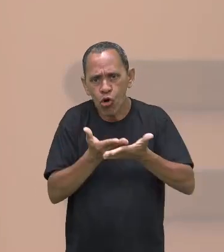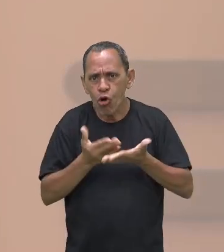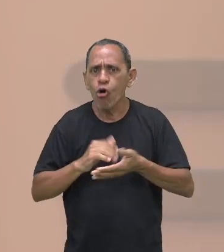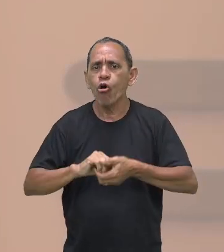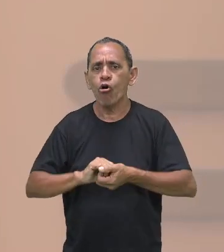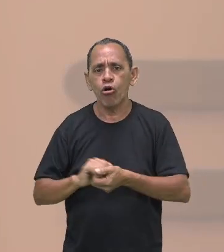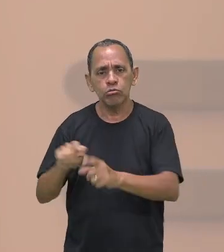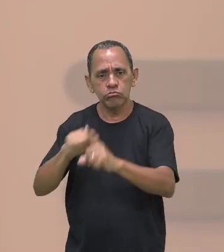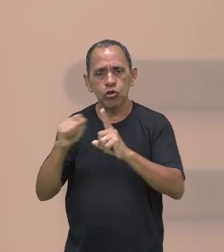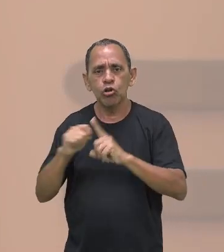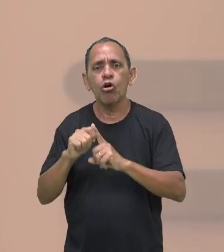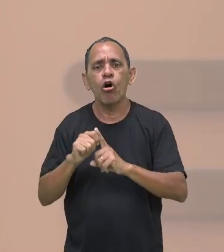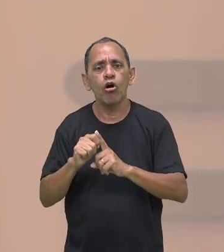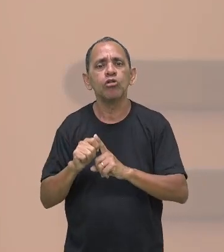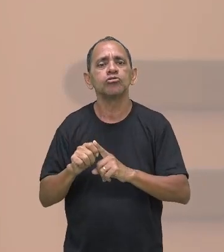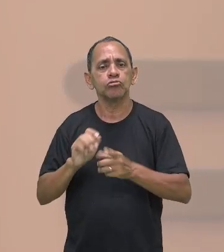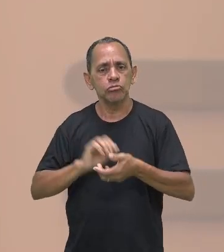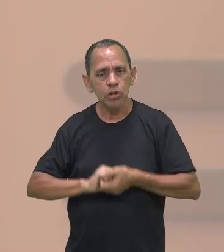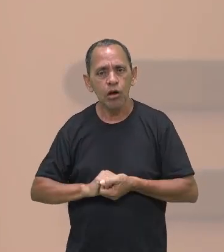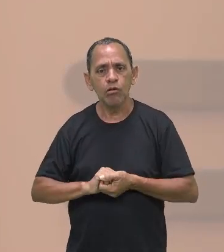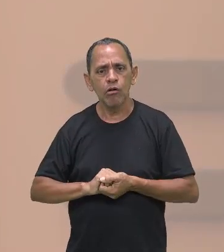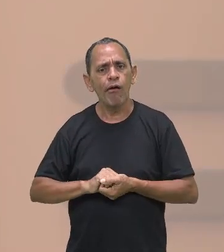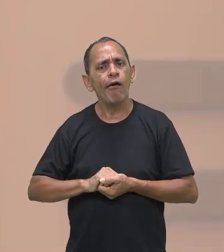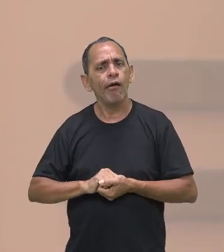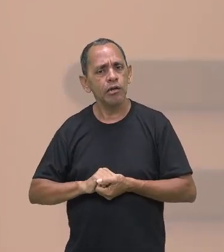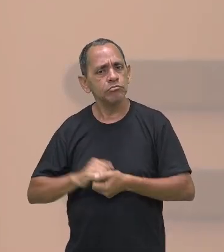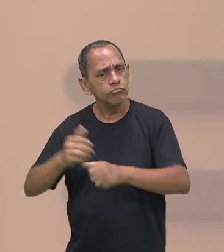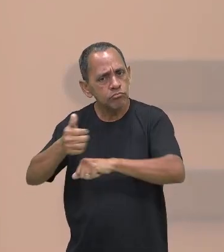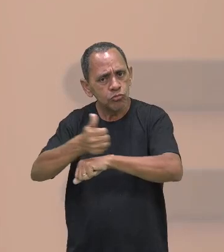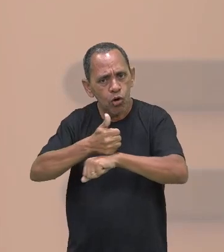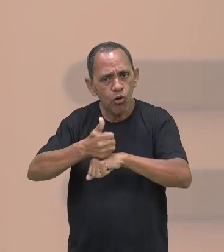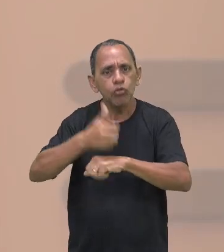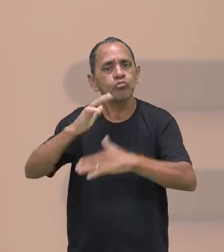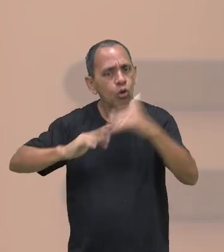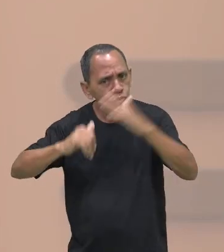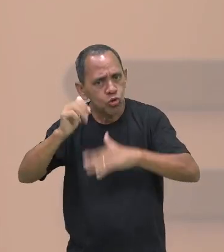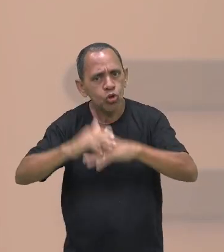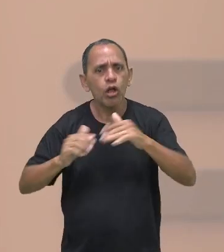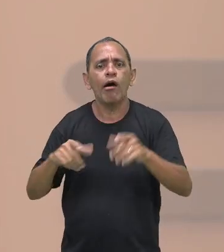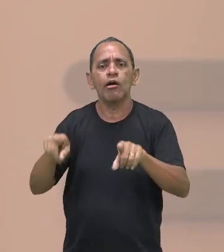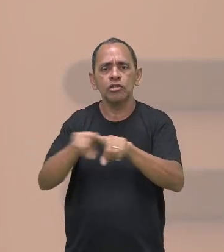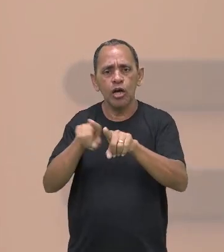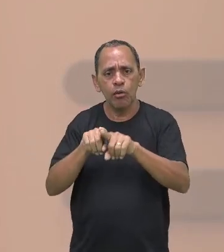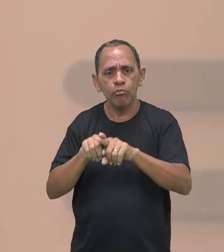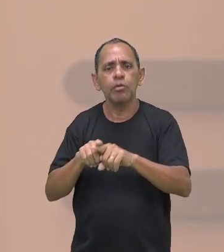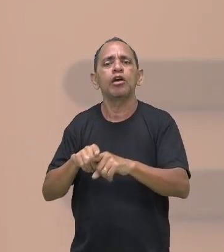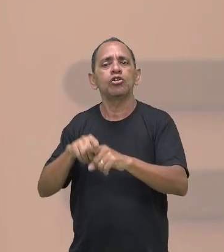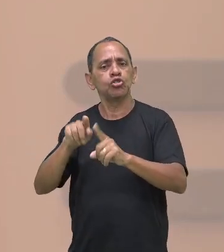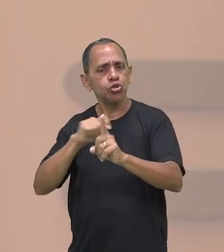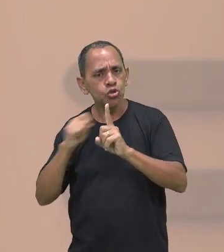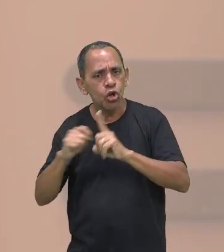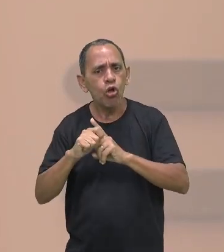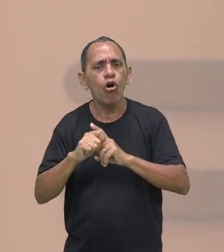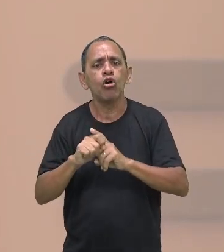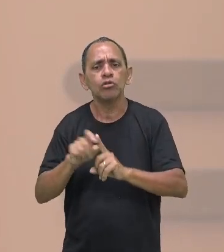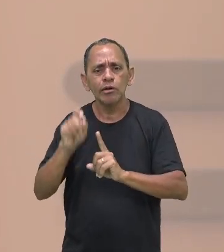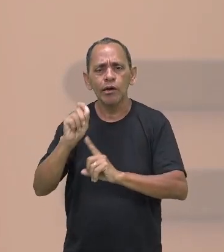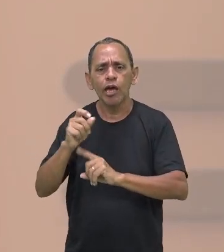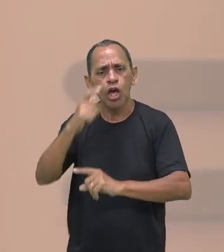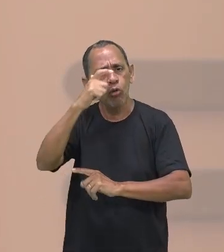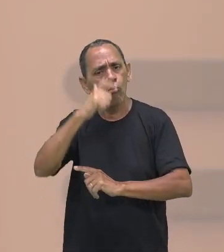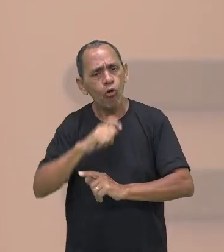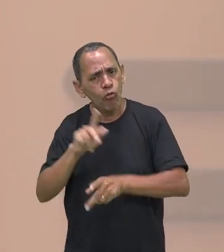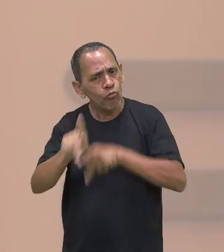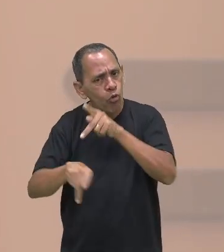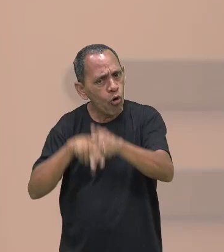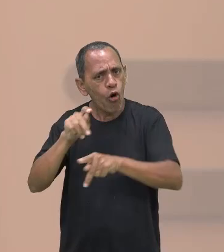estudiosos buscavam a identidade do povo brasileiro. Como esse povo foi formado, quem é esse povo, quais são